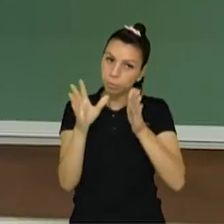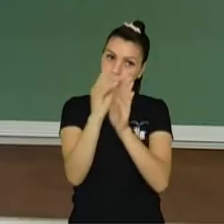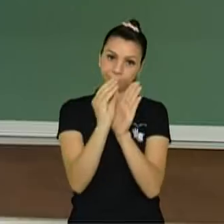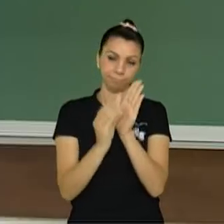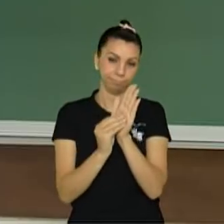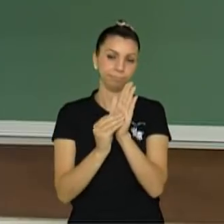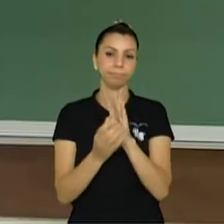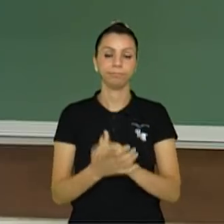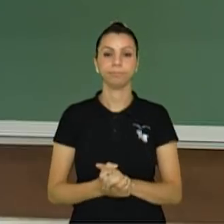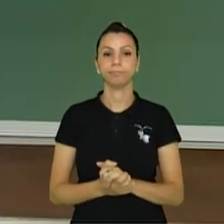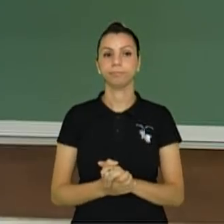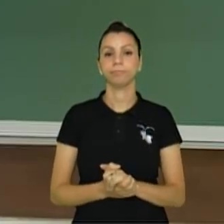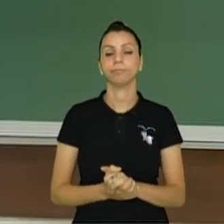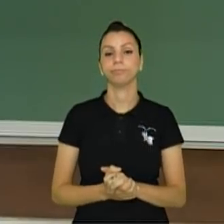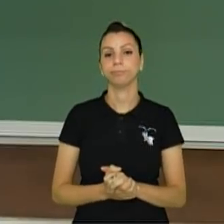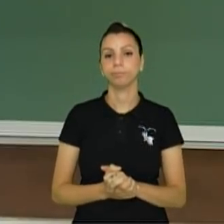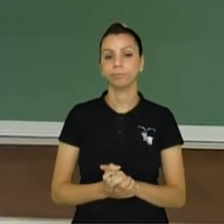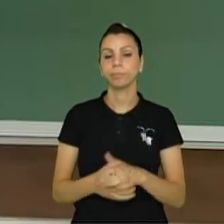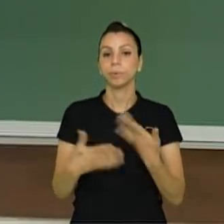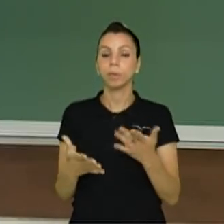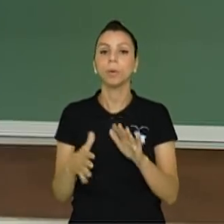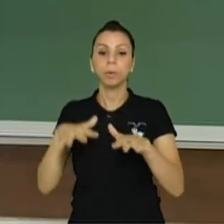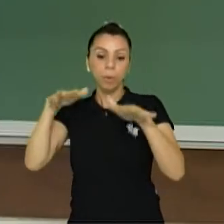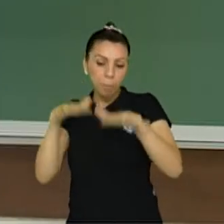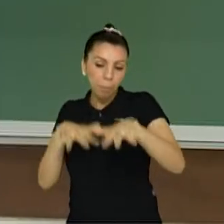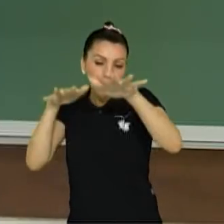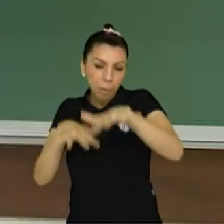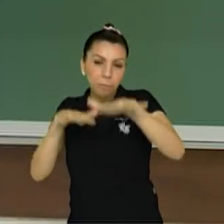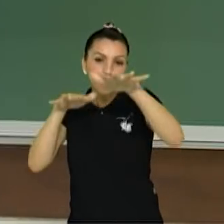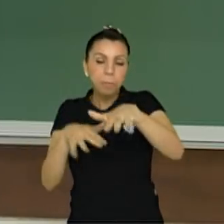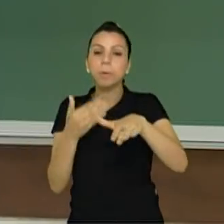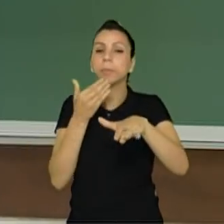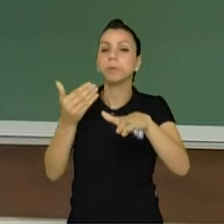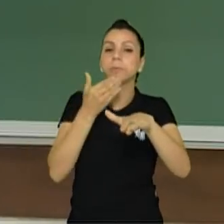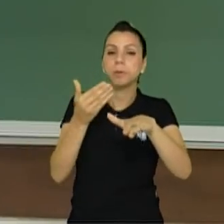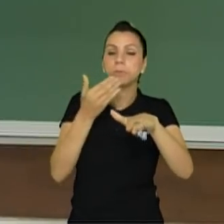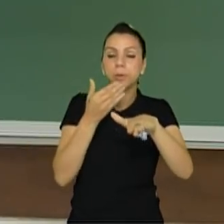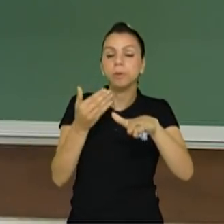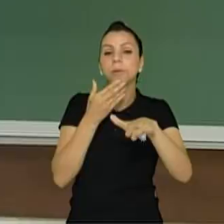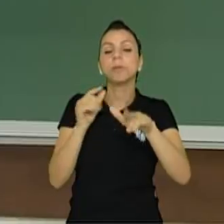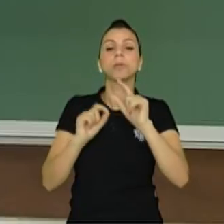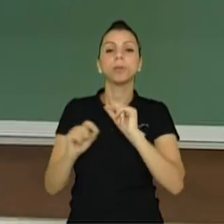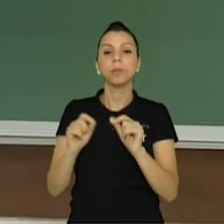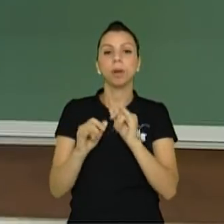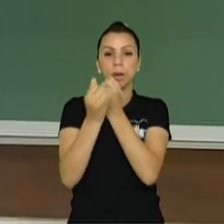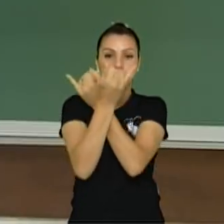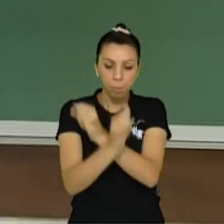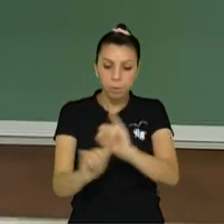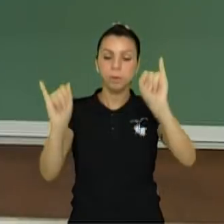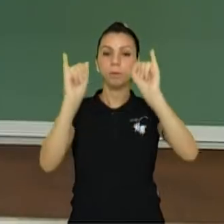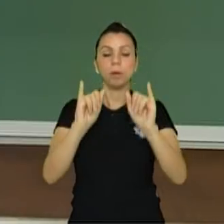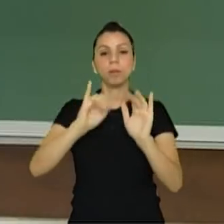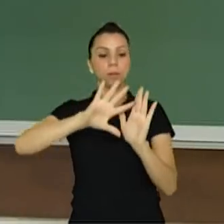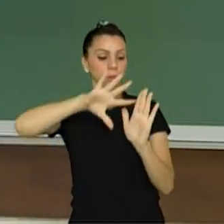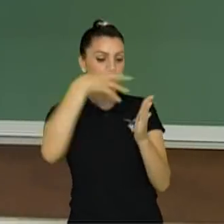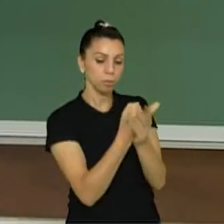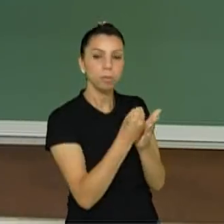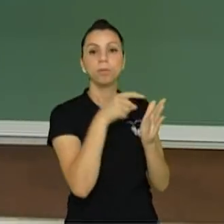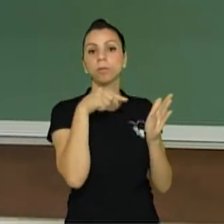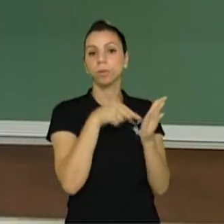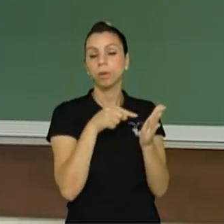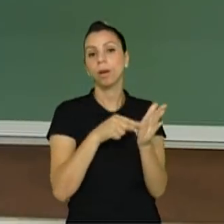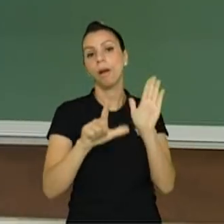conteúdos. Muita pressão do movimento abolicionista e a princesa Isabel assinou a Lei Áurea, abolindo oficialmente a escravidão no